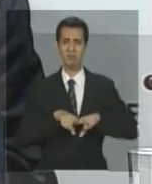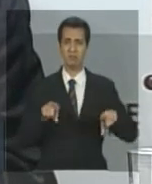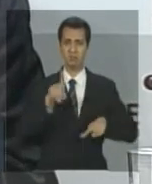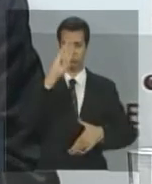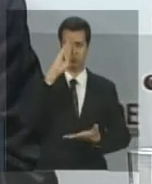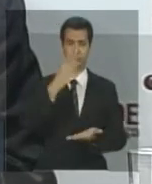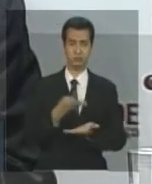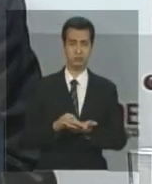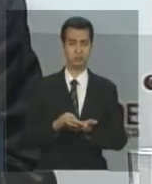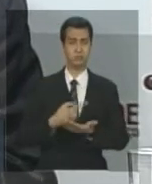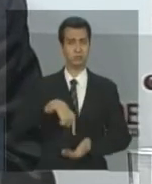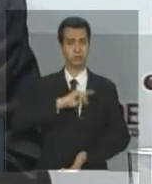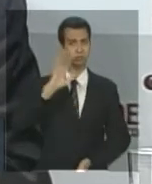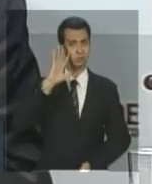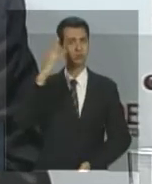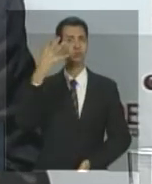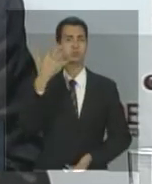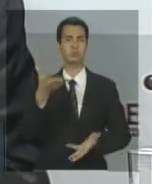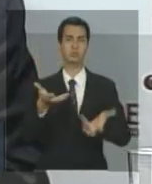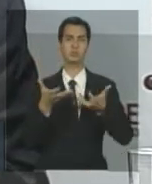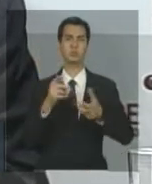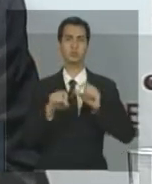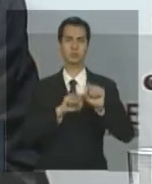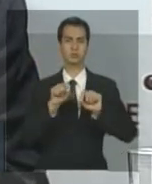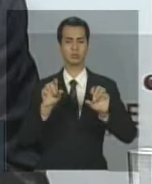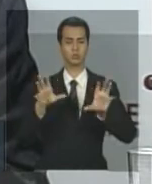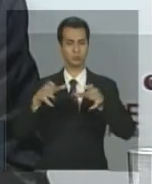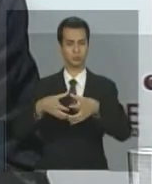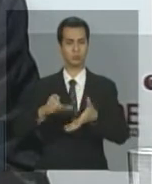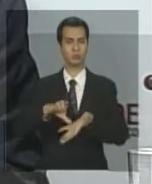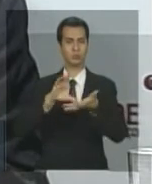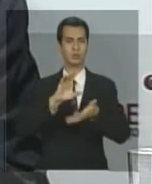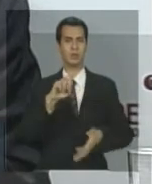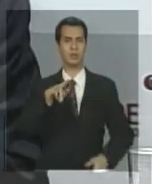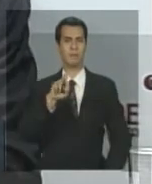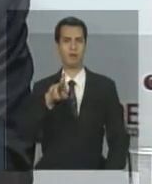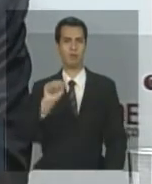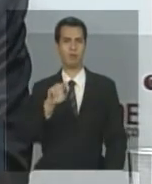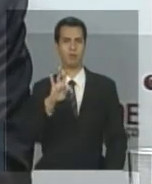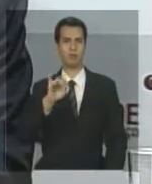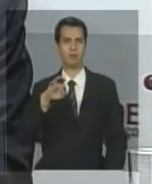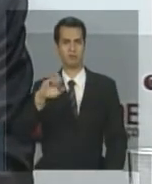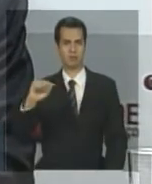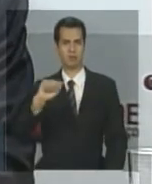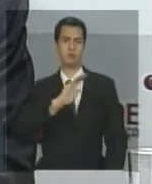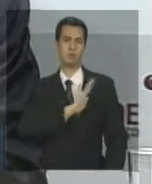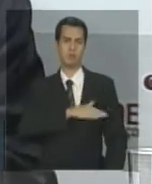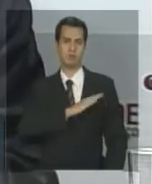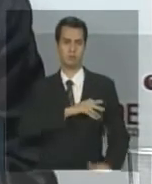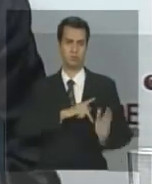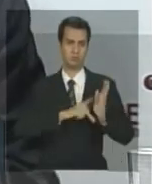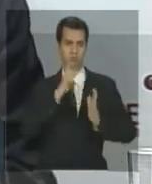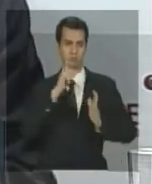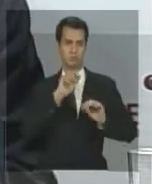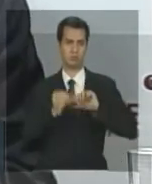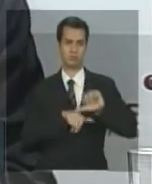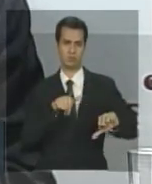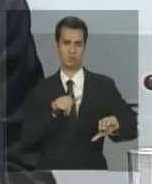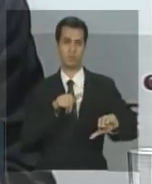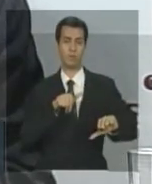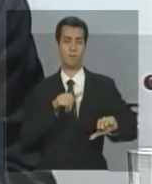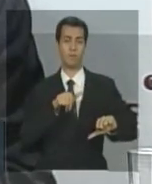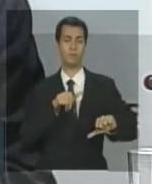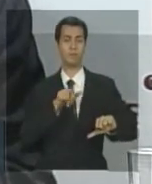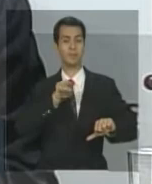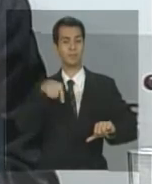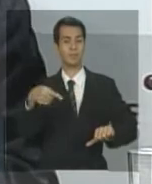uma das decisões que nós tomamos hoje é convocar a Câmara Técnica de Transplantes do Coração para a última semana desse mês de fevereiro, logo